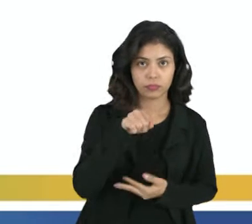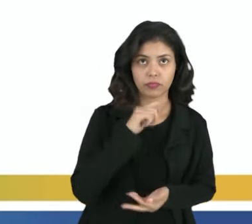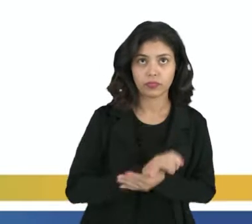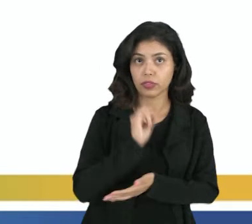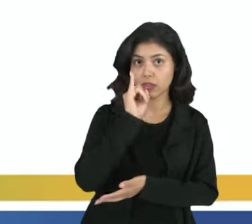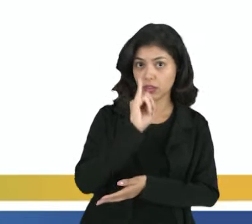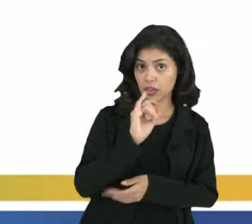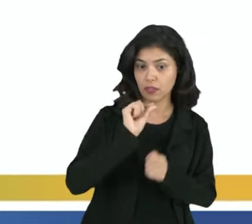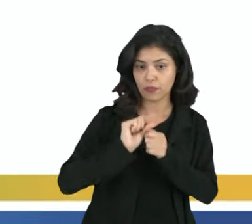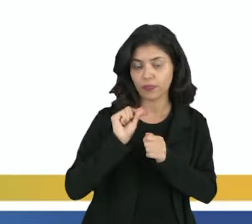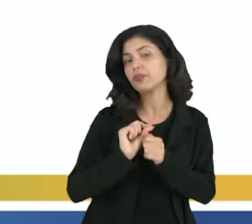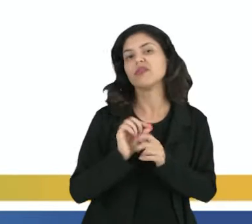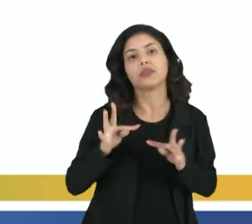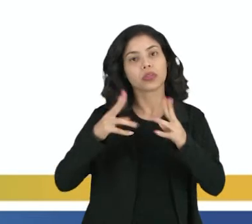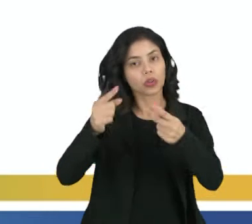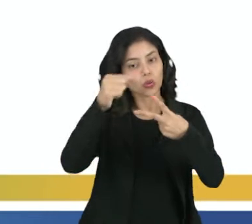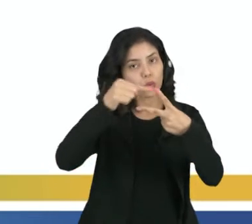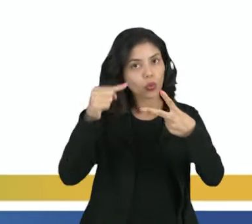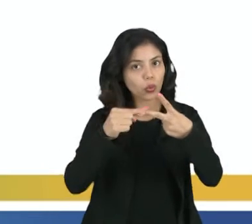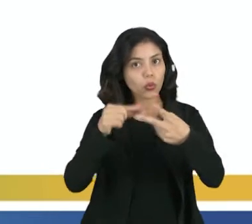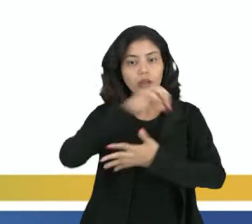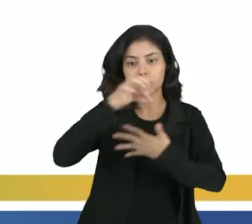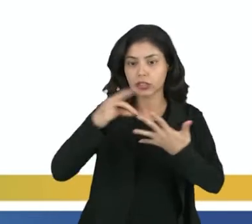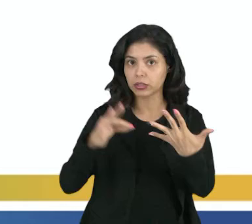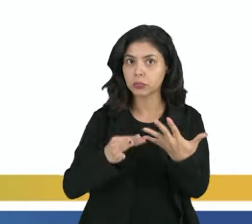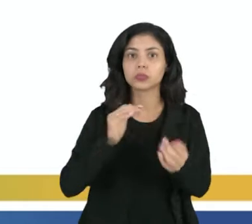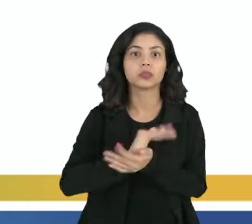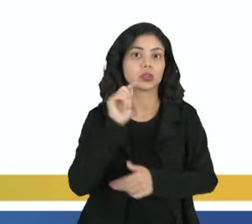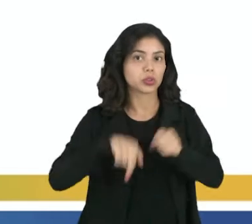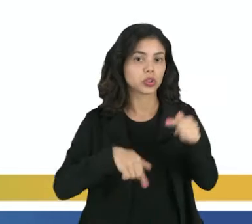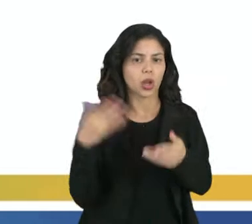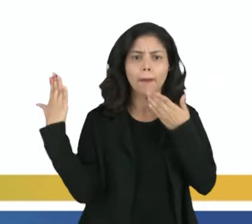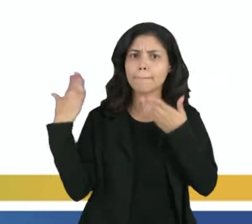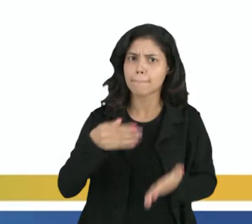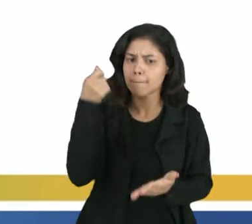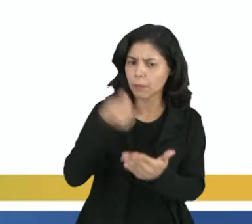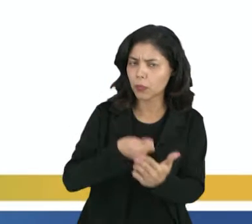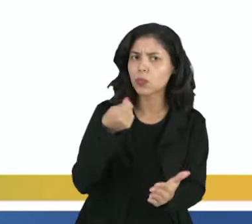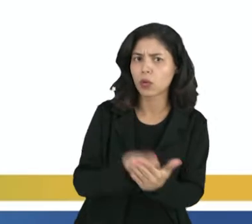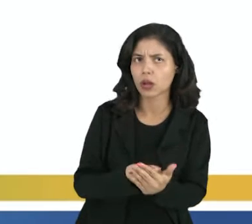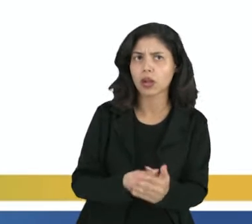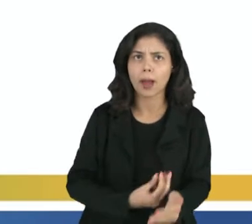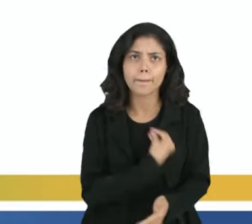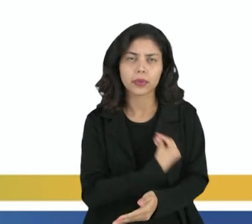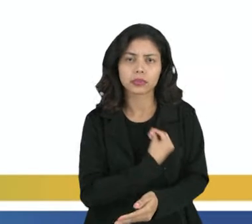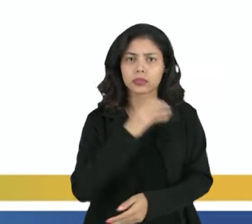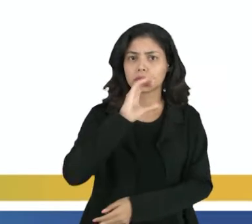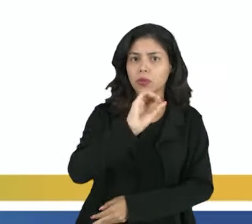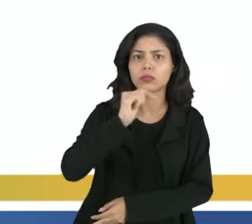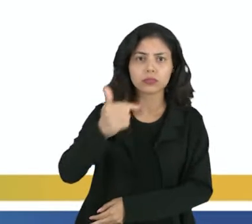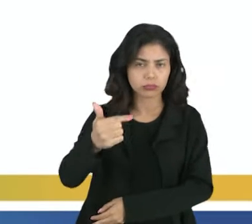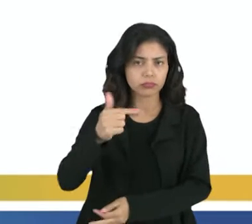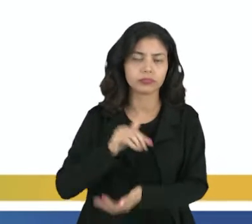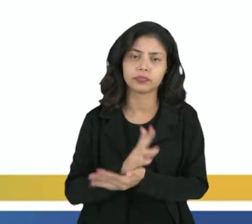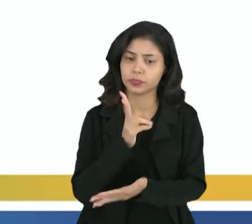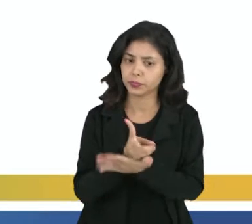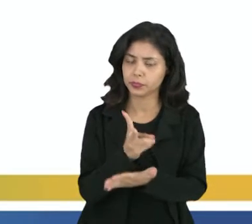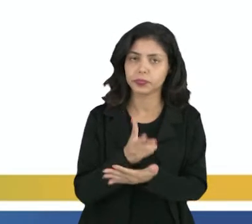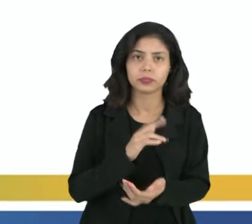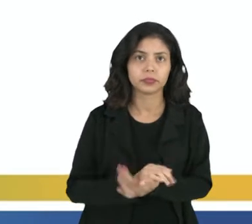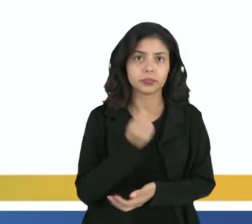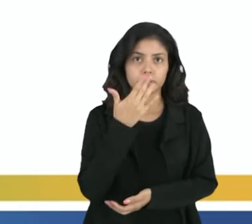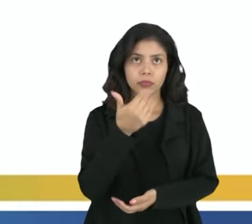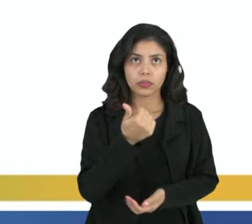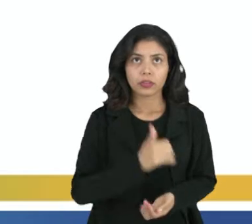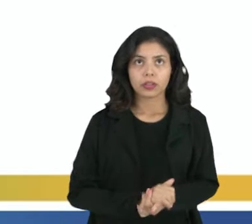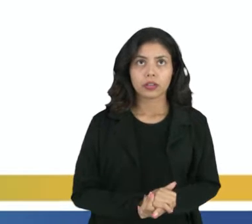se ele é formado por dois elementos químicos e é obrigatório a presença do oxigênio sempre